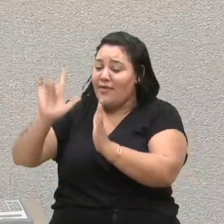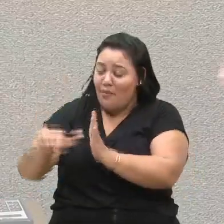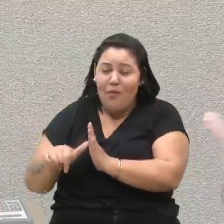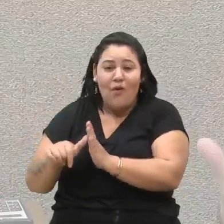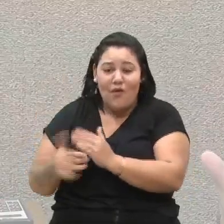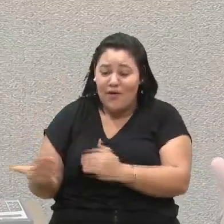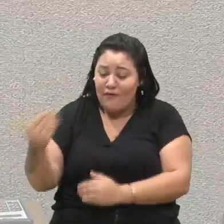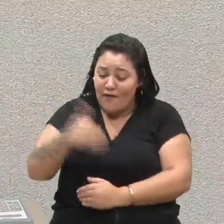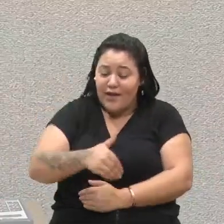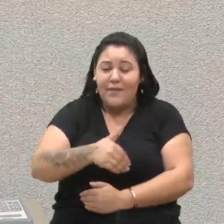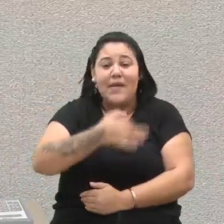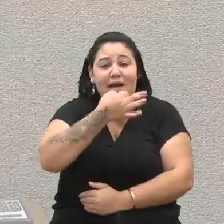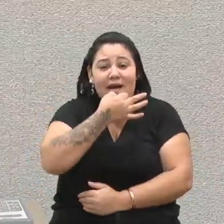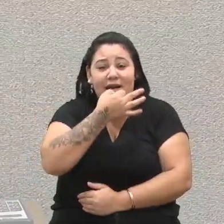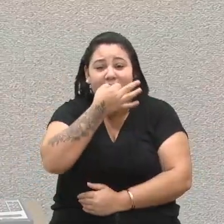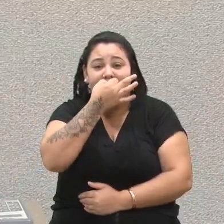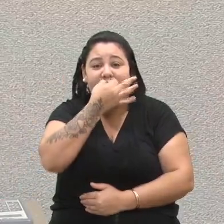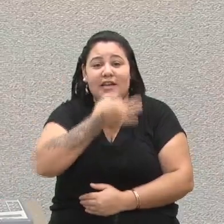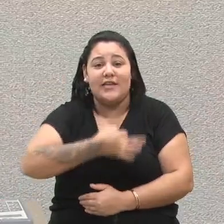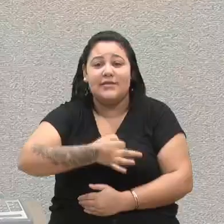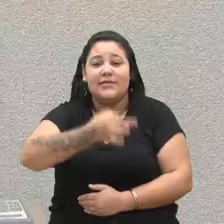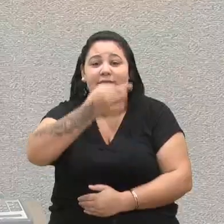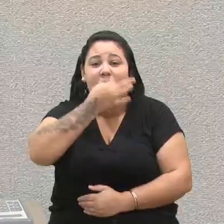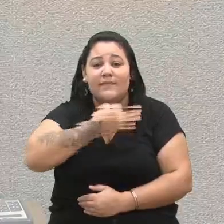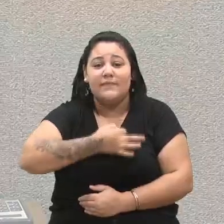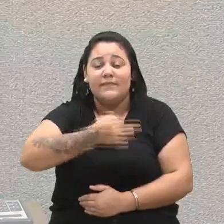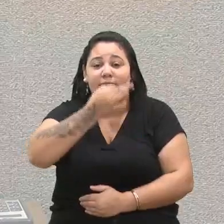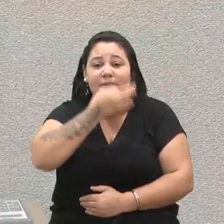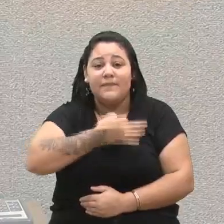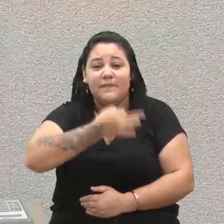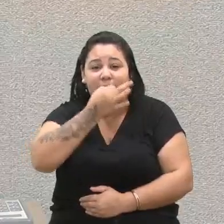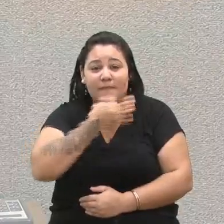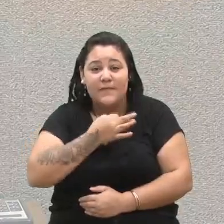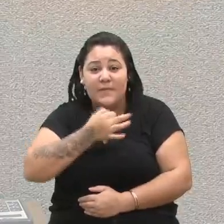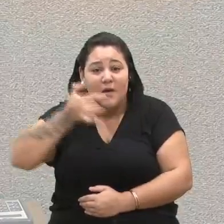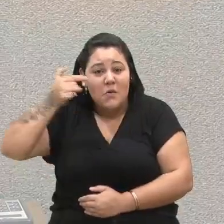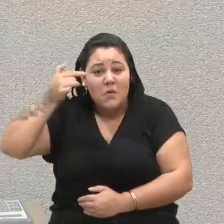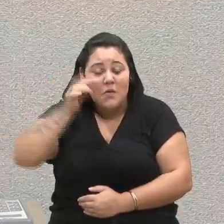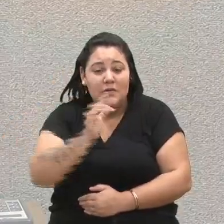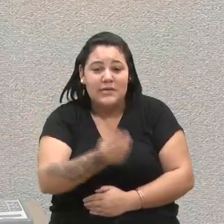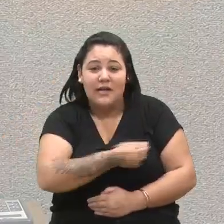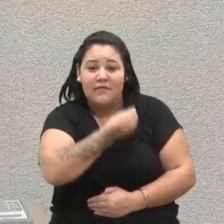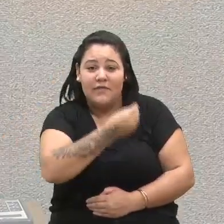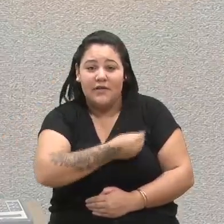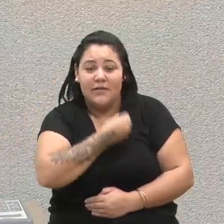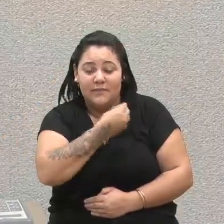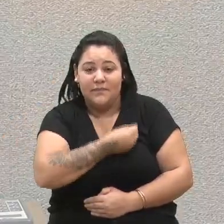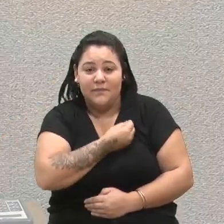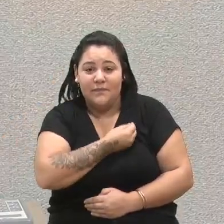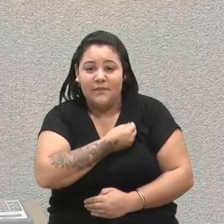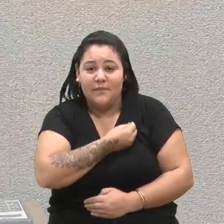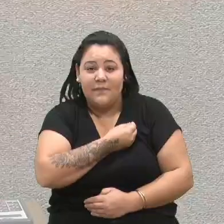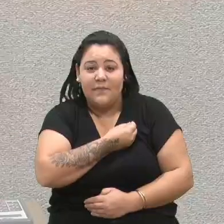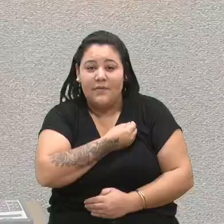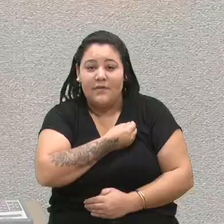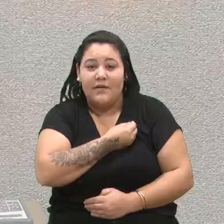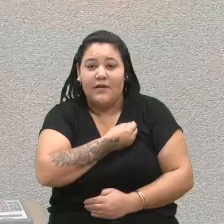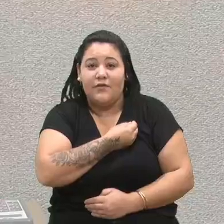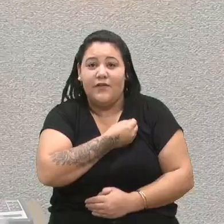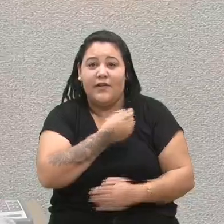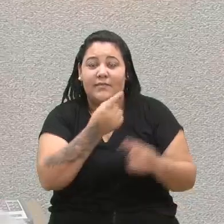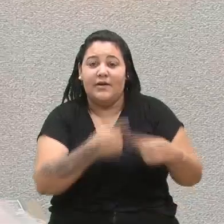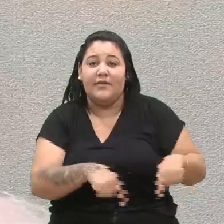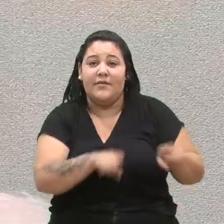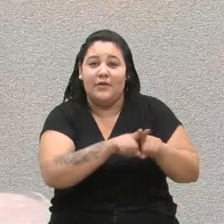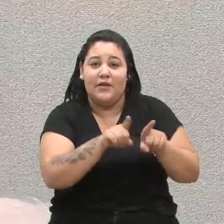para conquistar o seu espaço, para ganhar a vida, enfim, ele veio e buscou Caxias do Sul. Buscou Caxias do Sul. E a partir